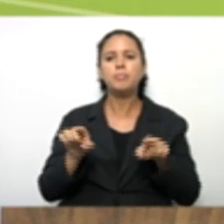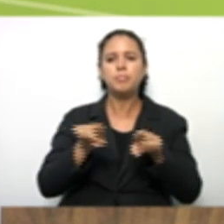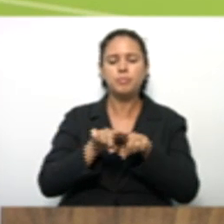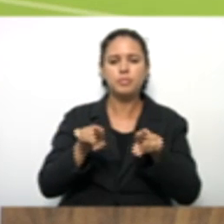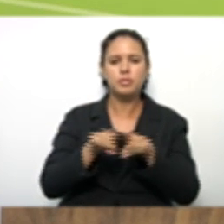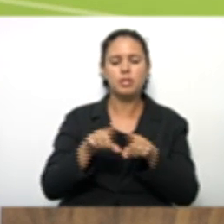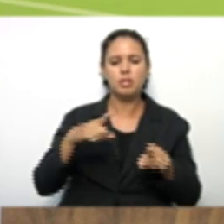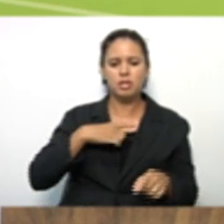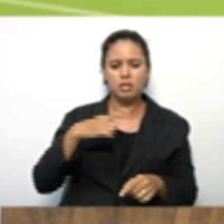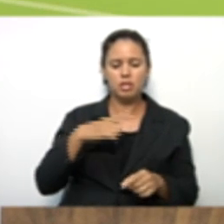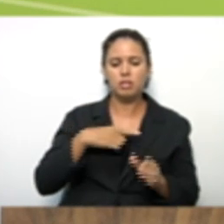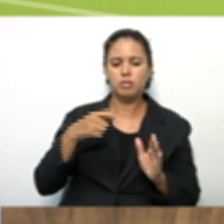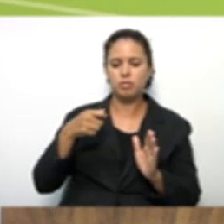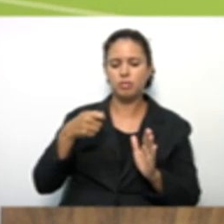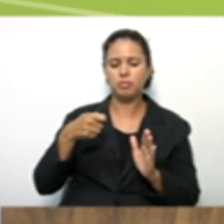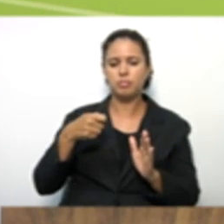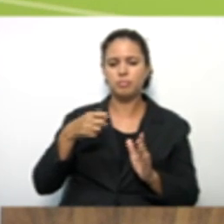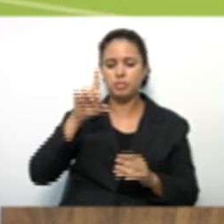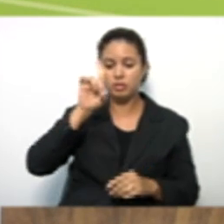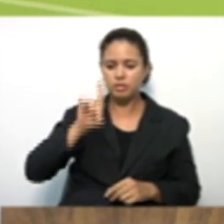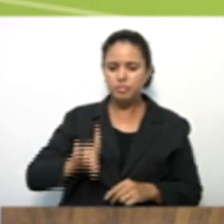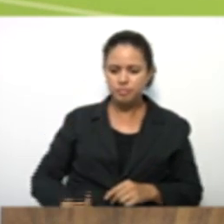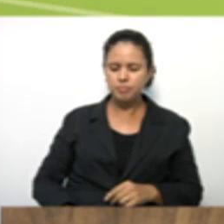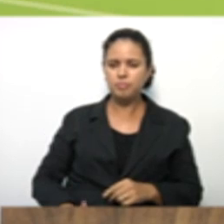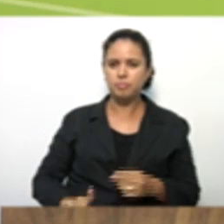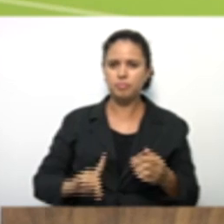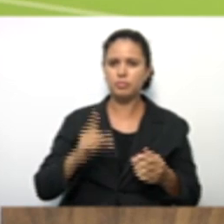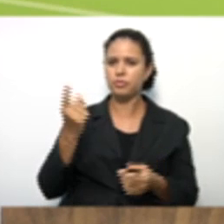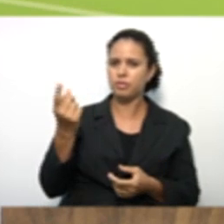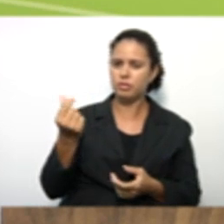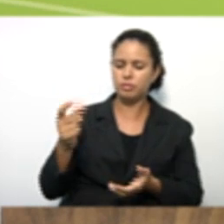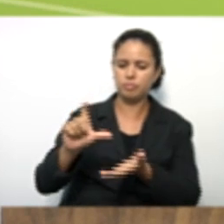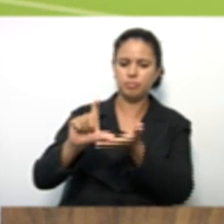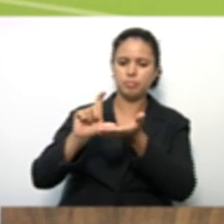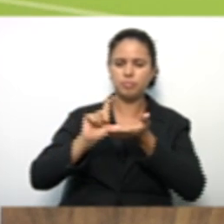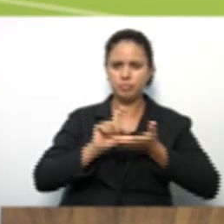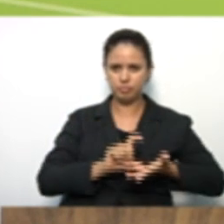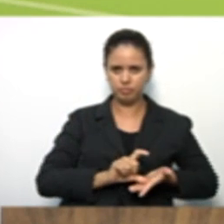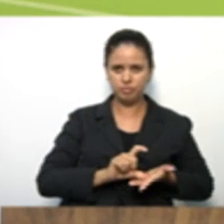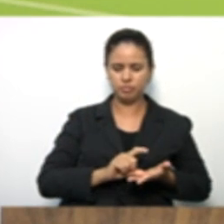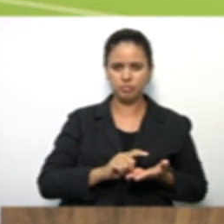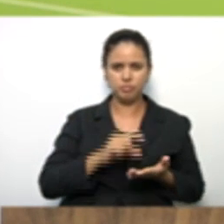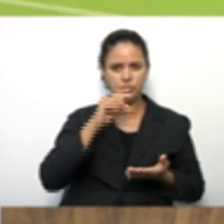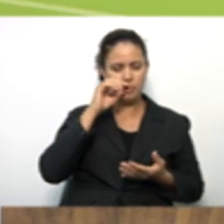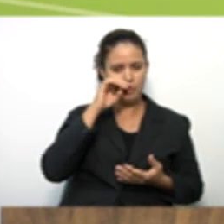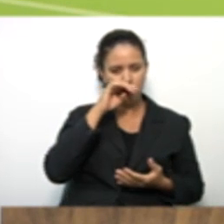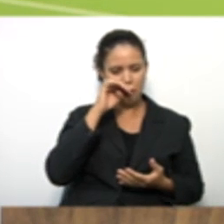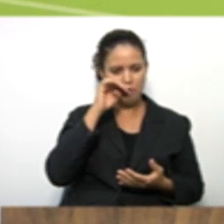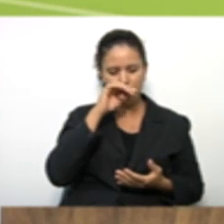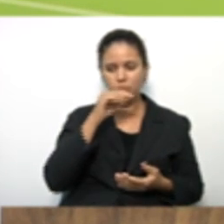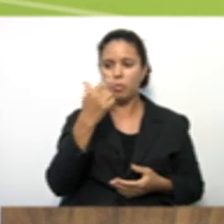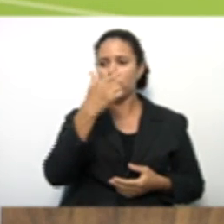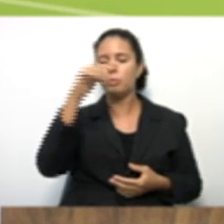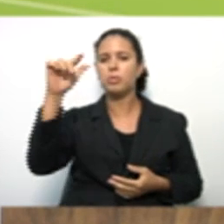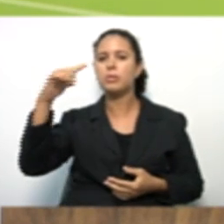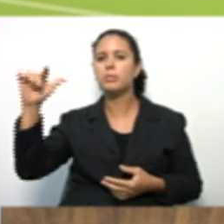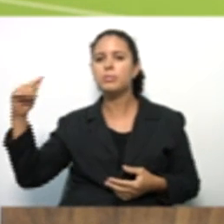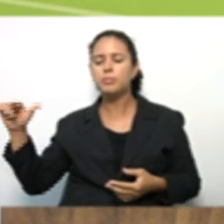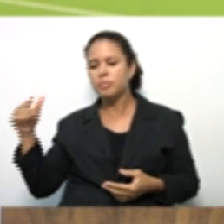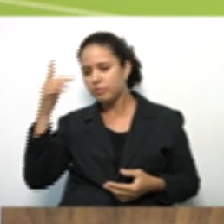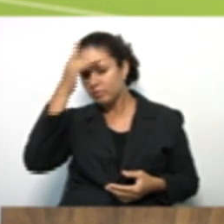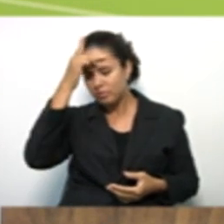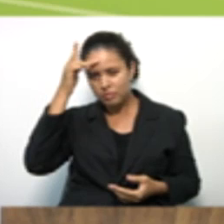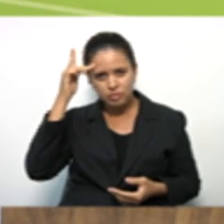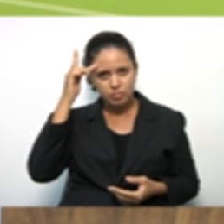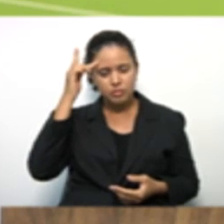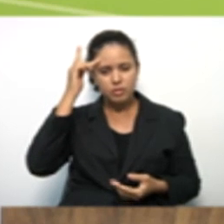te devendo, isso é o quê? O direito de receber. É o direito que você tem com terceiros, né? Um dinheiro que você emprestou